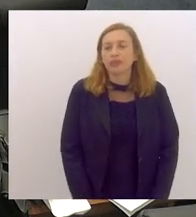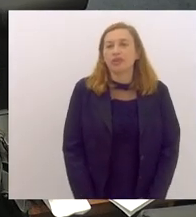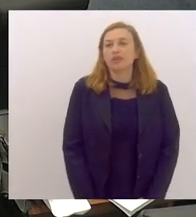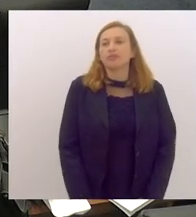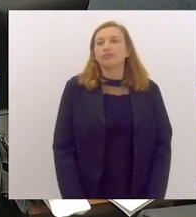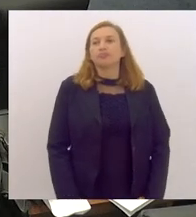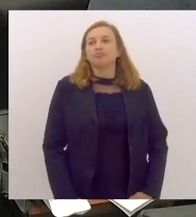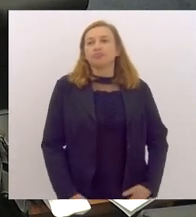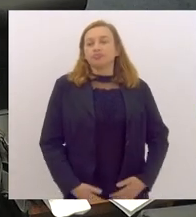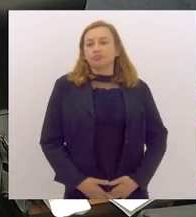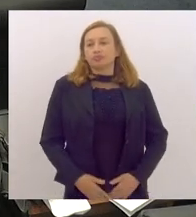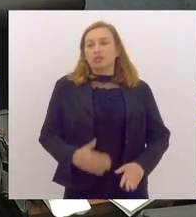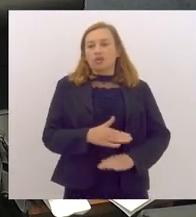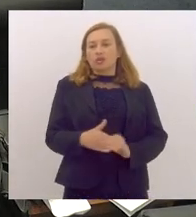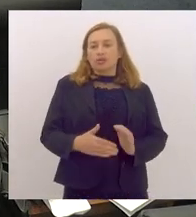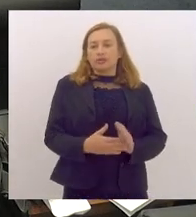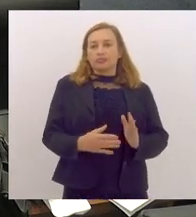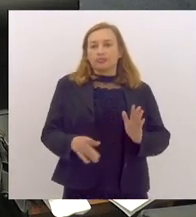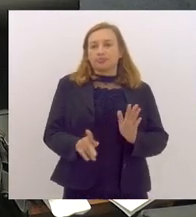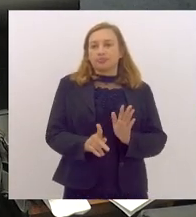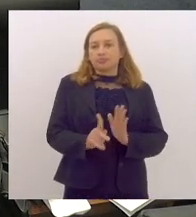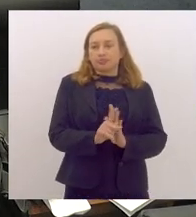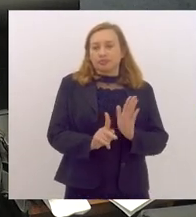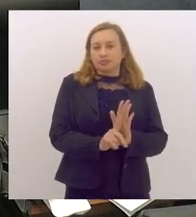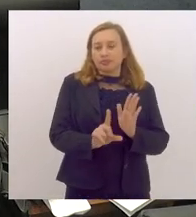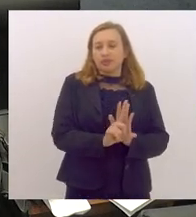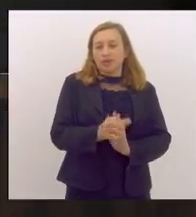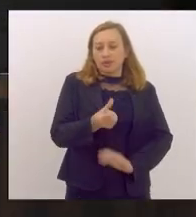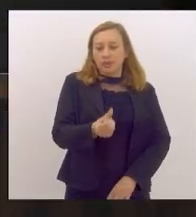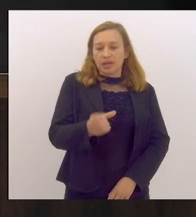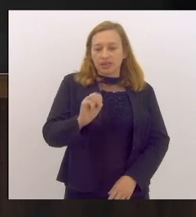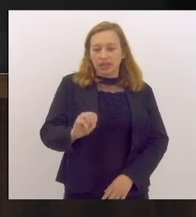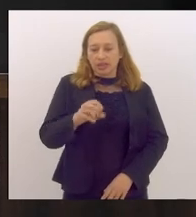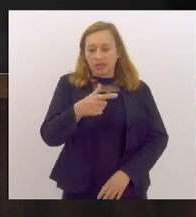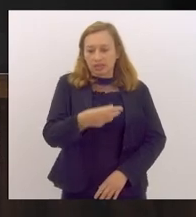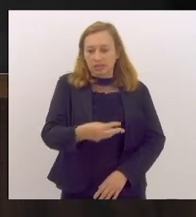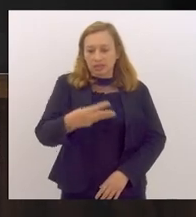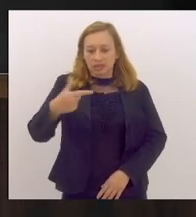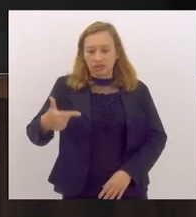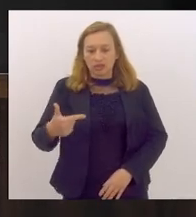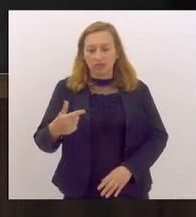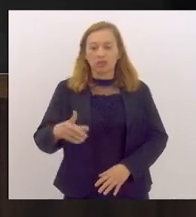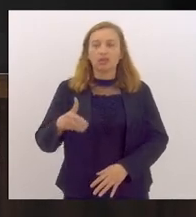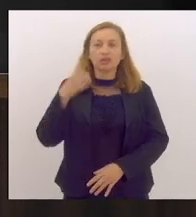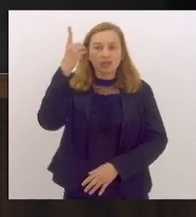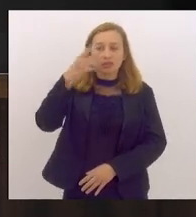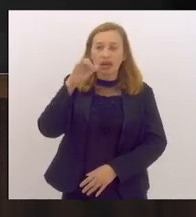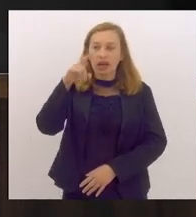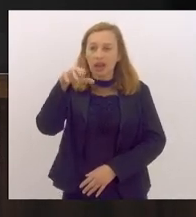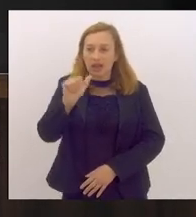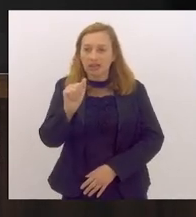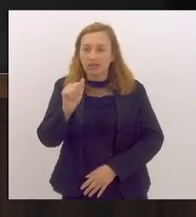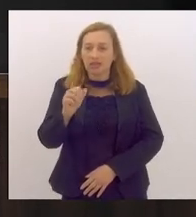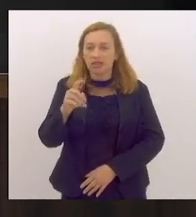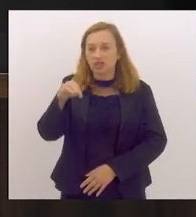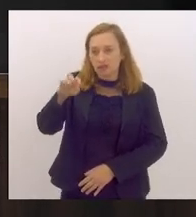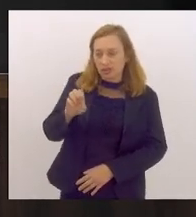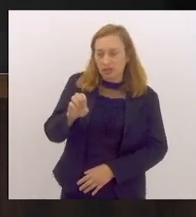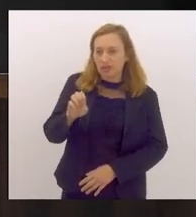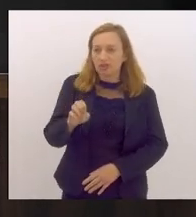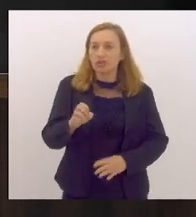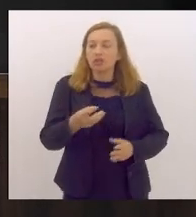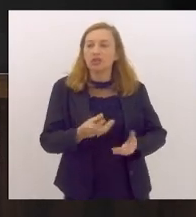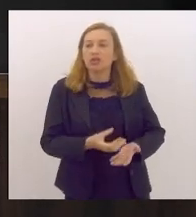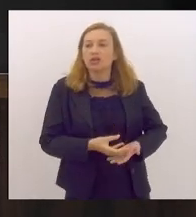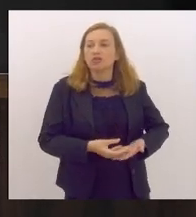41º da pauta, veto total aposto ao projeto de lei 6034 de 22, de autoria do deputado Alana Passos e Alexandre Freitas, que dispõe sobre o